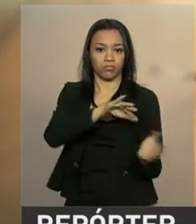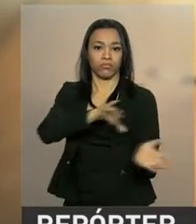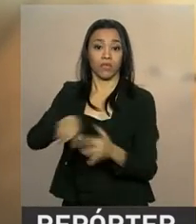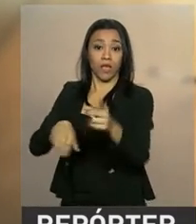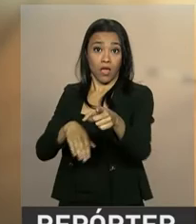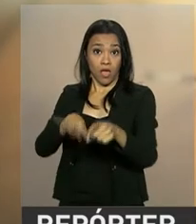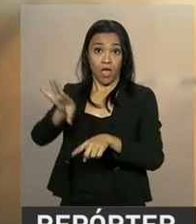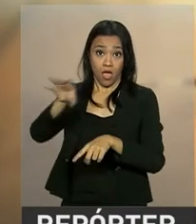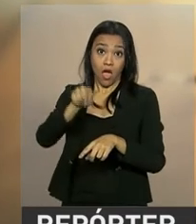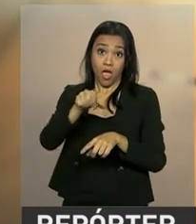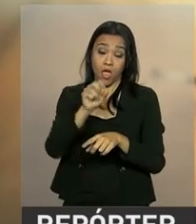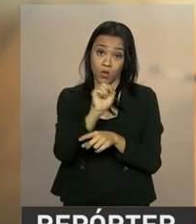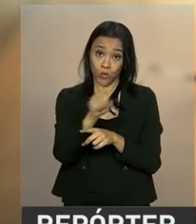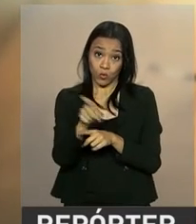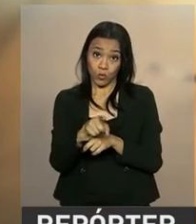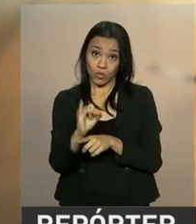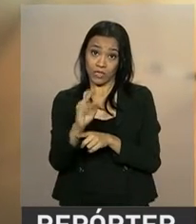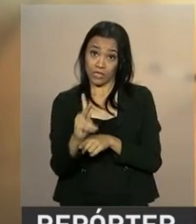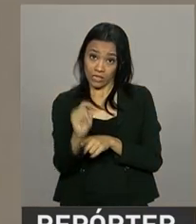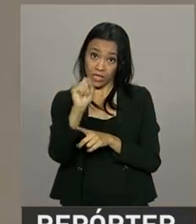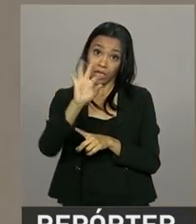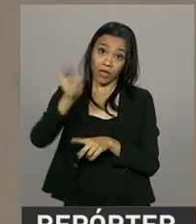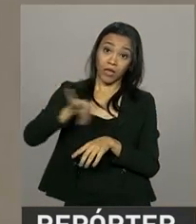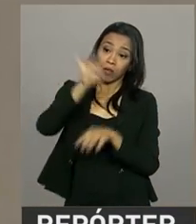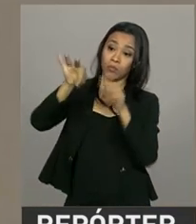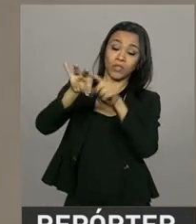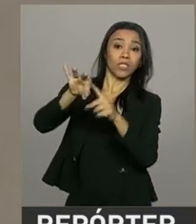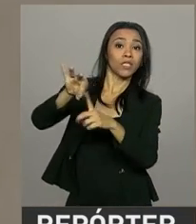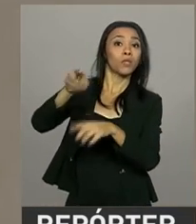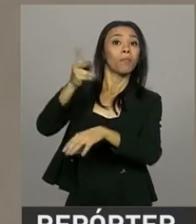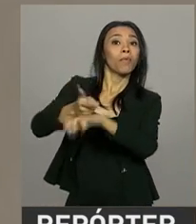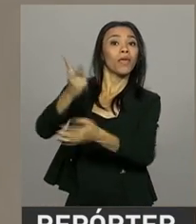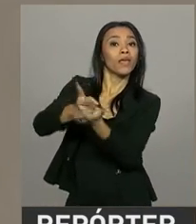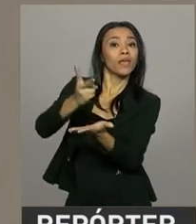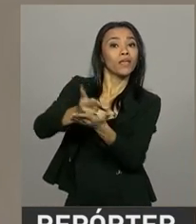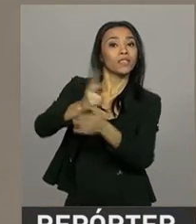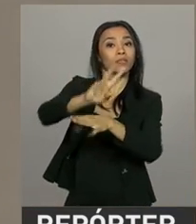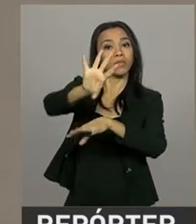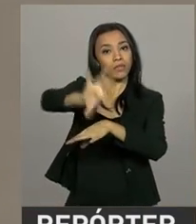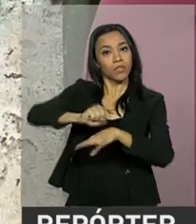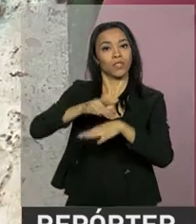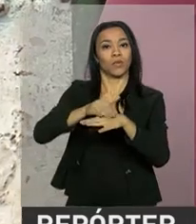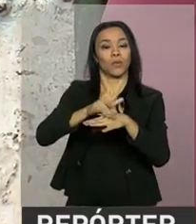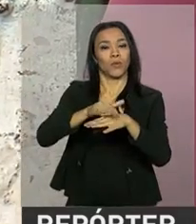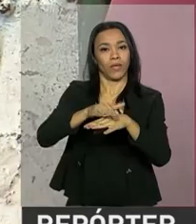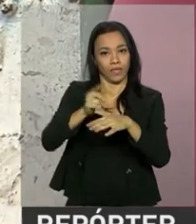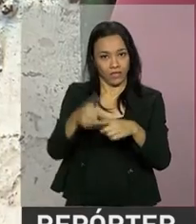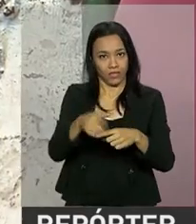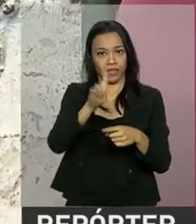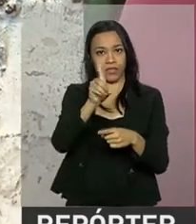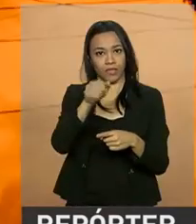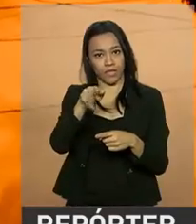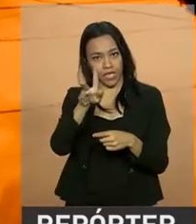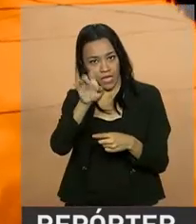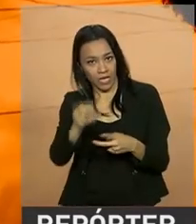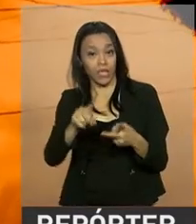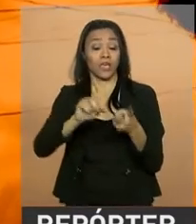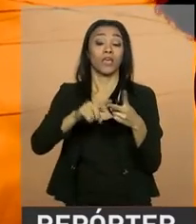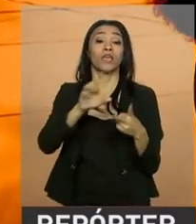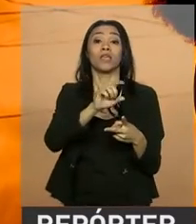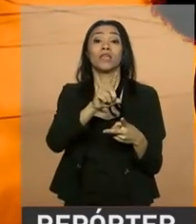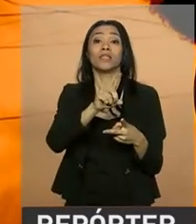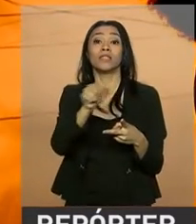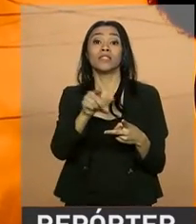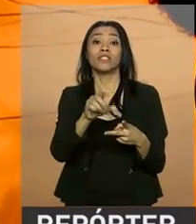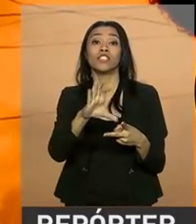transmitido pelo aedes aegypti o mesmo mosquito que transmite a dengue a febre chikungunya se contaminaram a mulher grávida o vírus